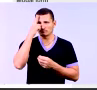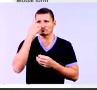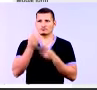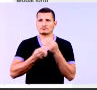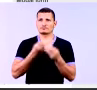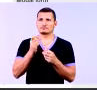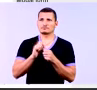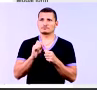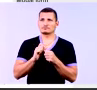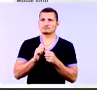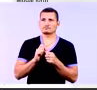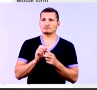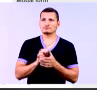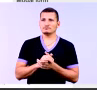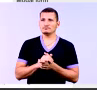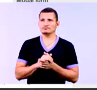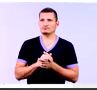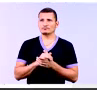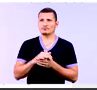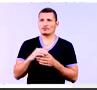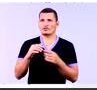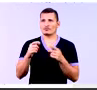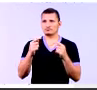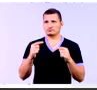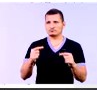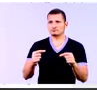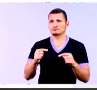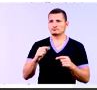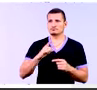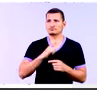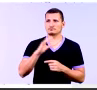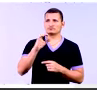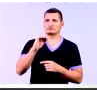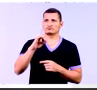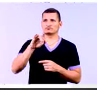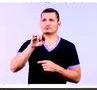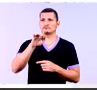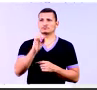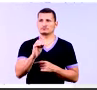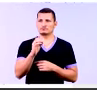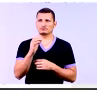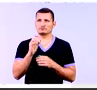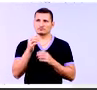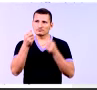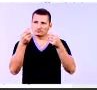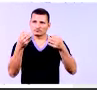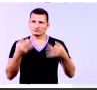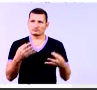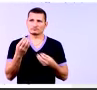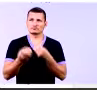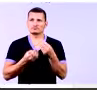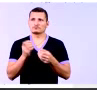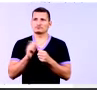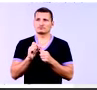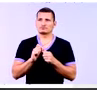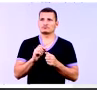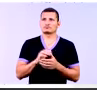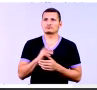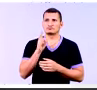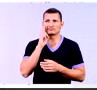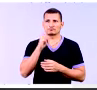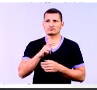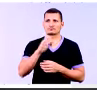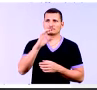fazer isso? Aqui embaixo tem o código-fonte mostrando como fazer. Observem a declaração CDN,